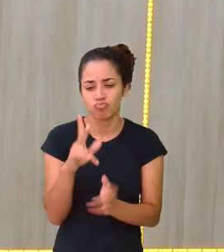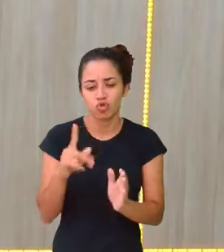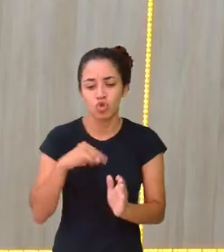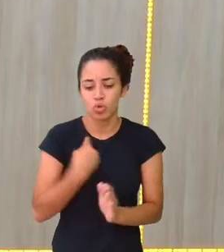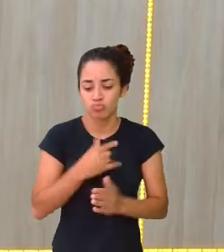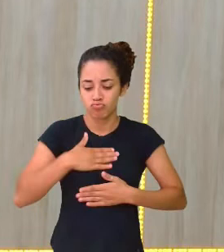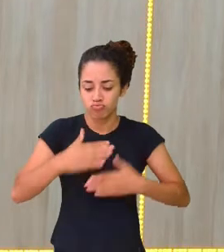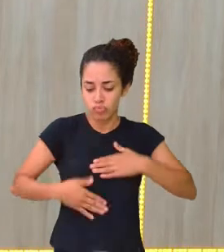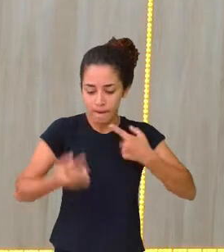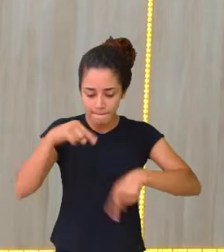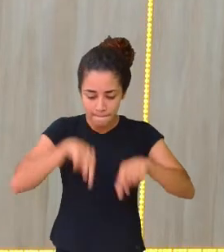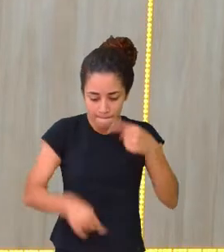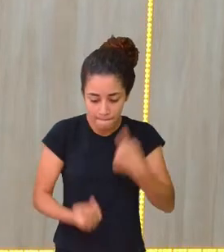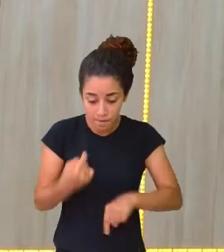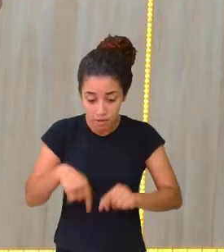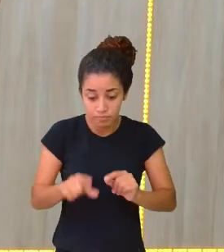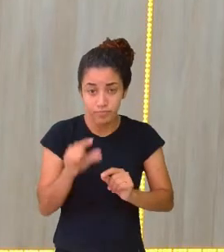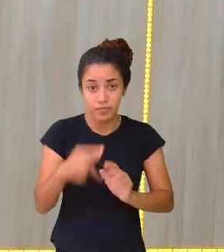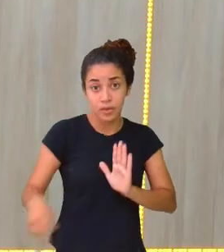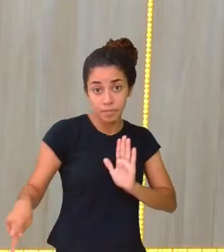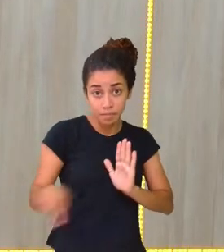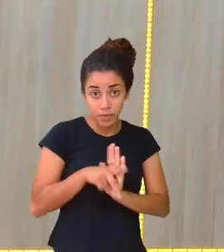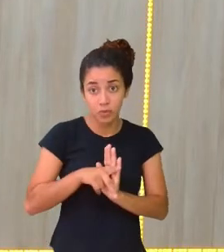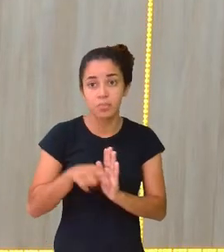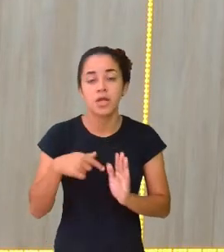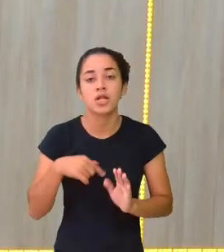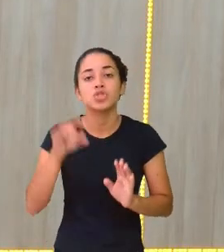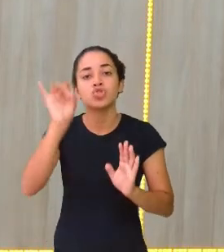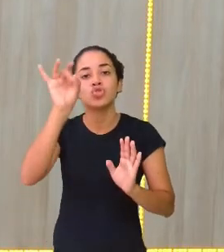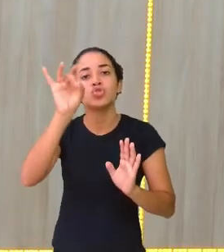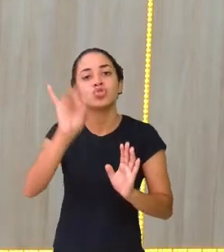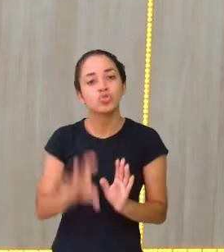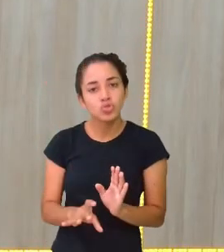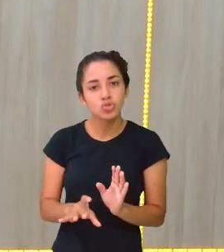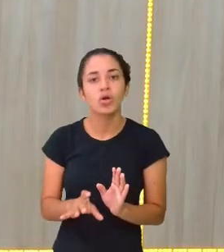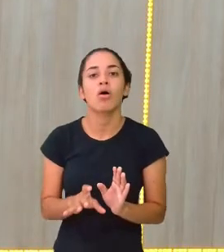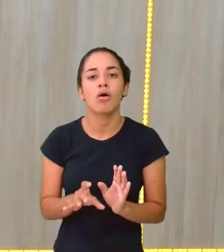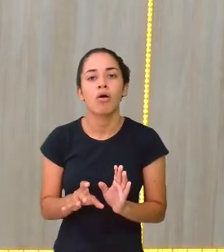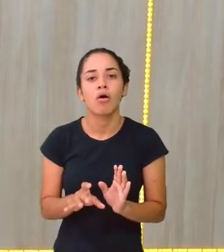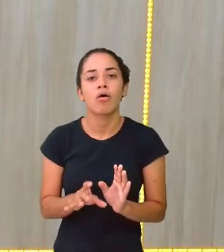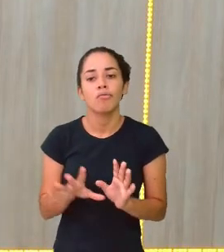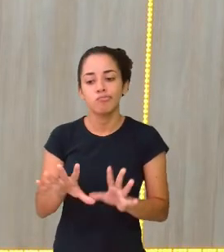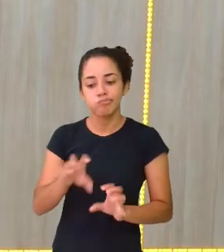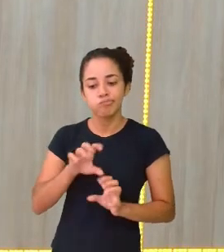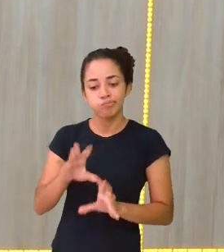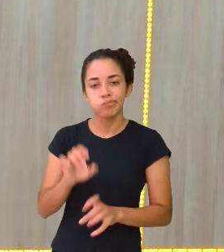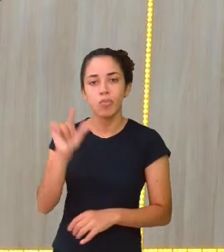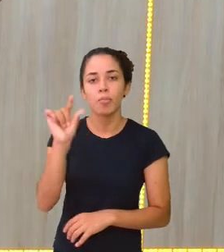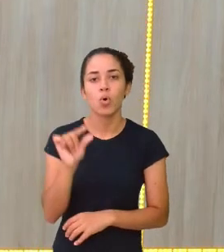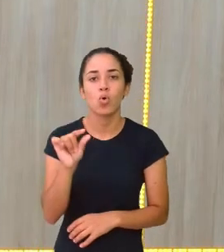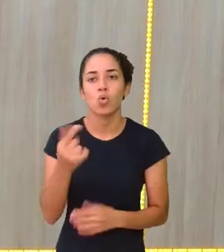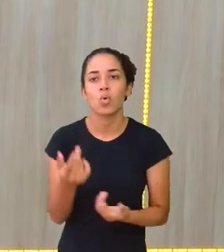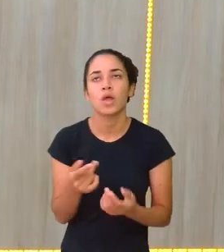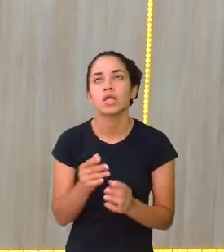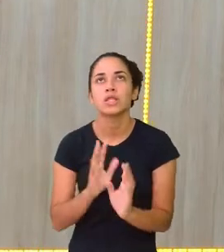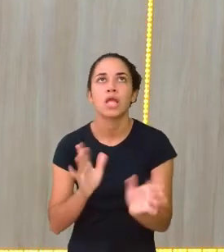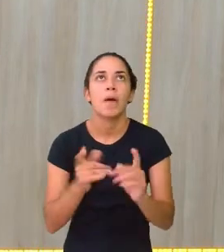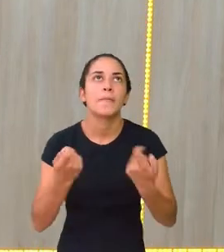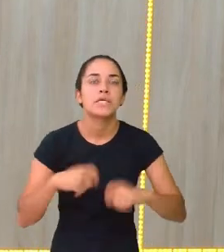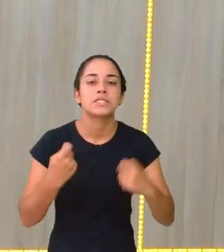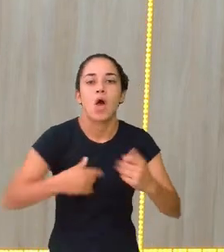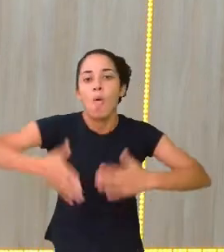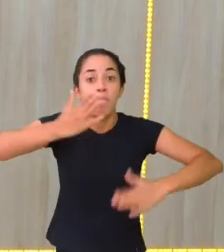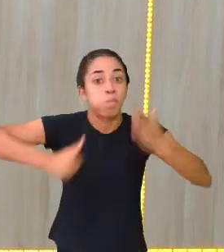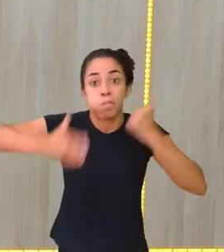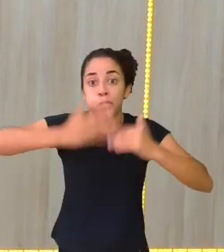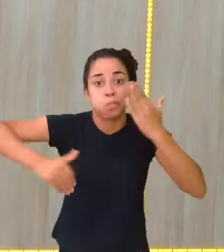gente, mesmo se a gente ingerir, ele só vai absorver um pequeno percentual. Então, não adianta a gente se encher,